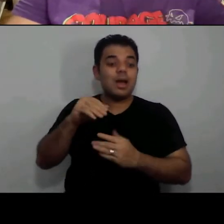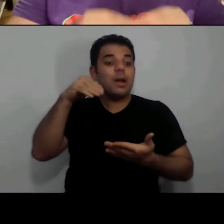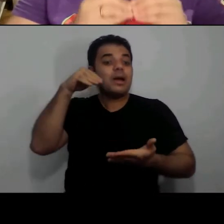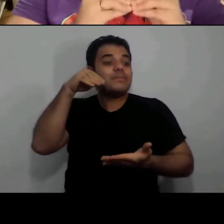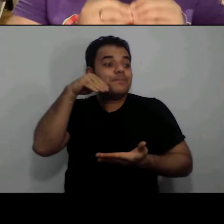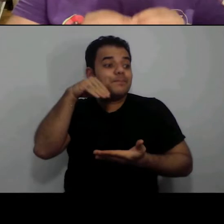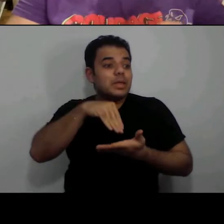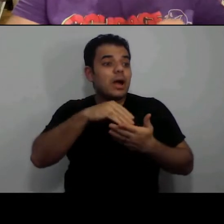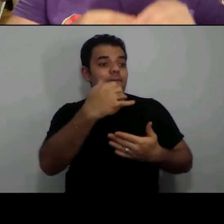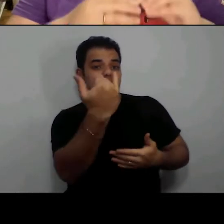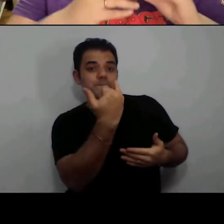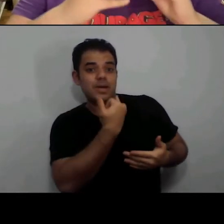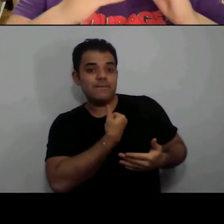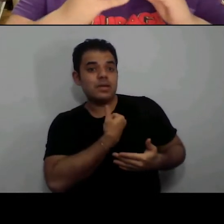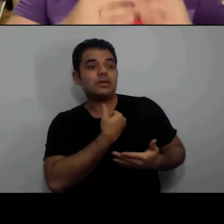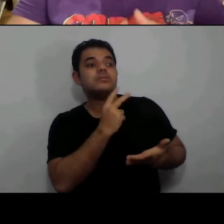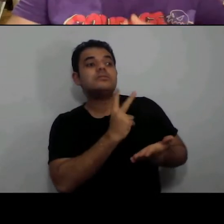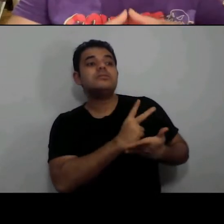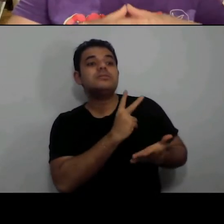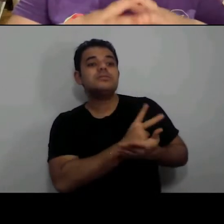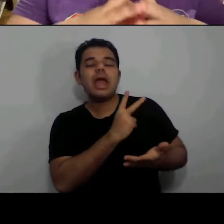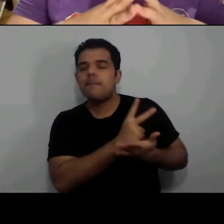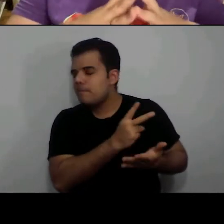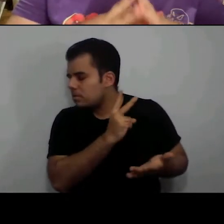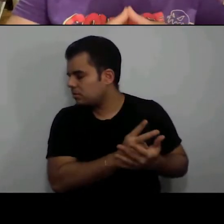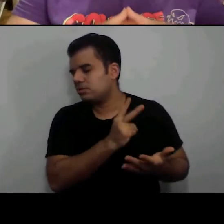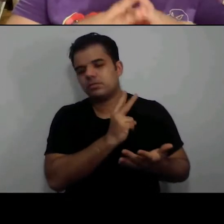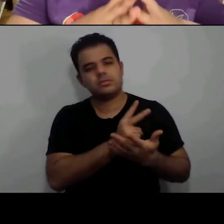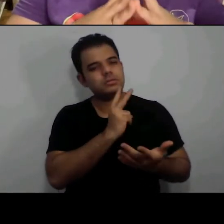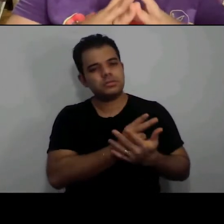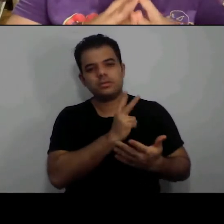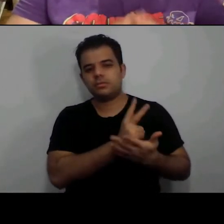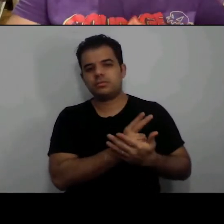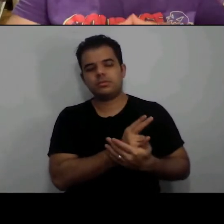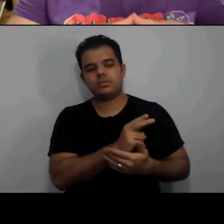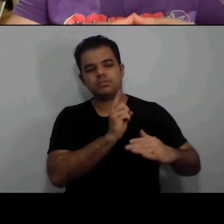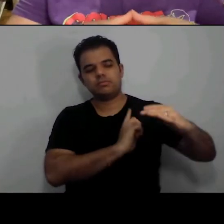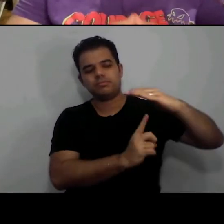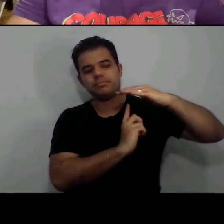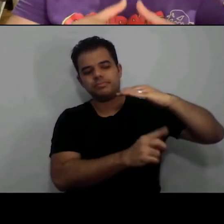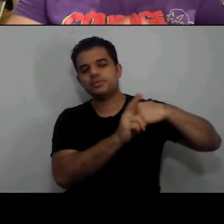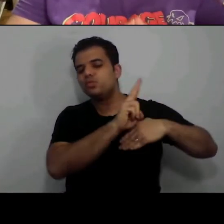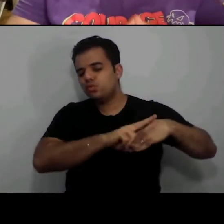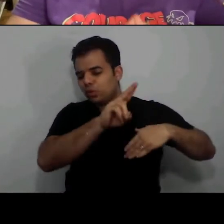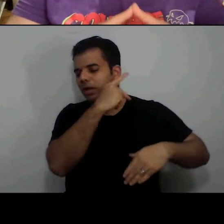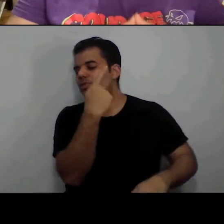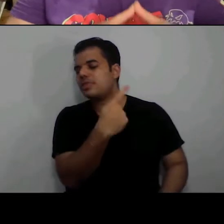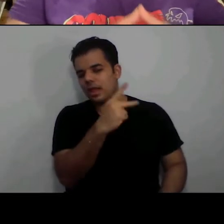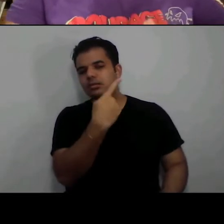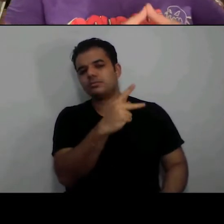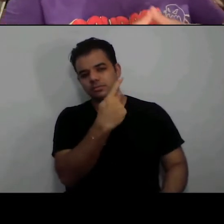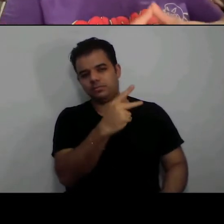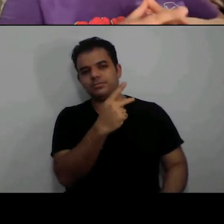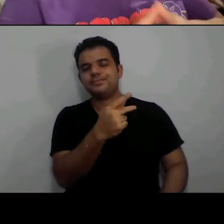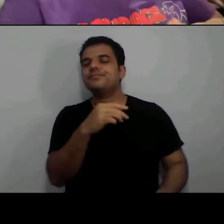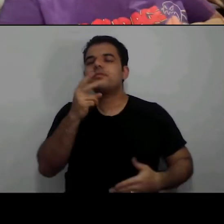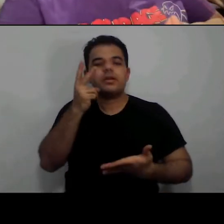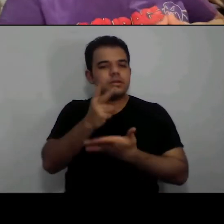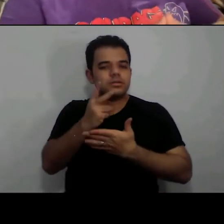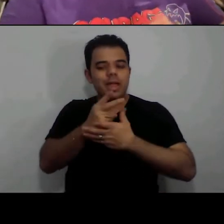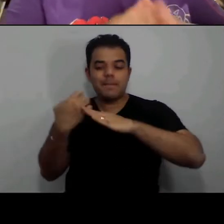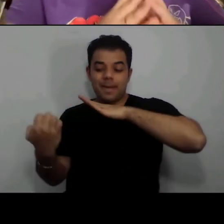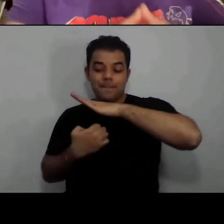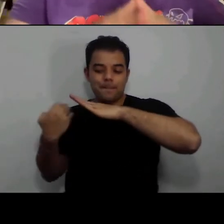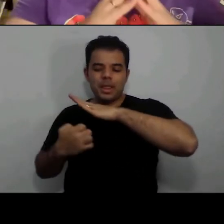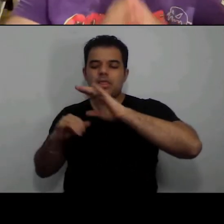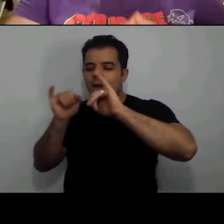acessível ou não, sempre e todo sempre vai ser o usuário. Por isso que eu defendo muito em empresas